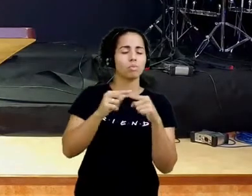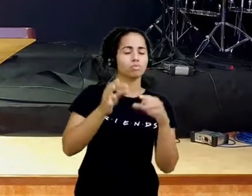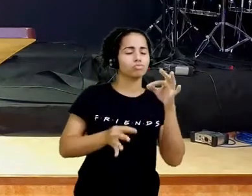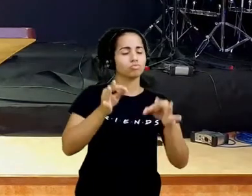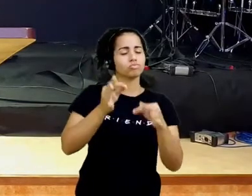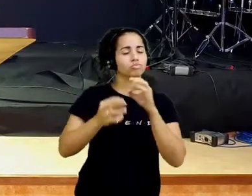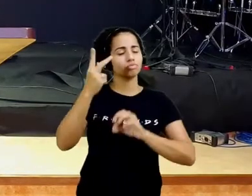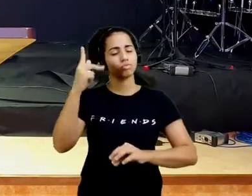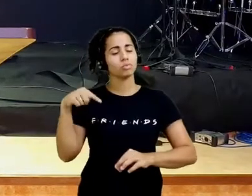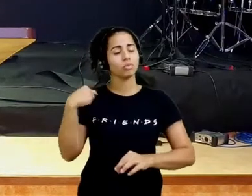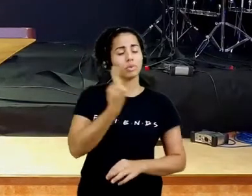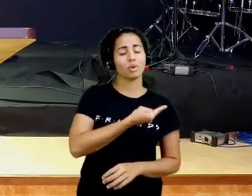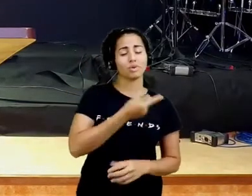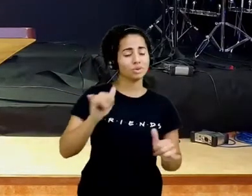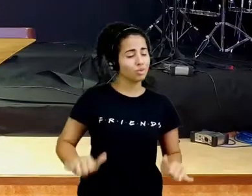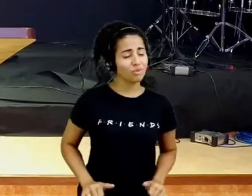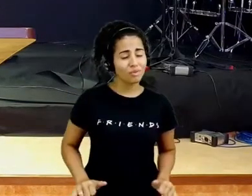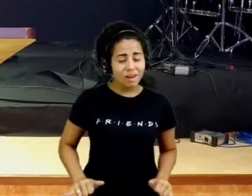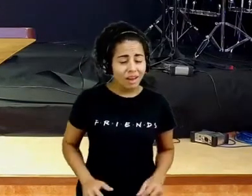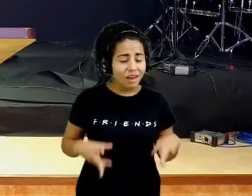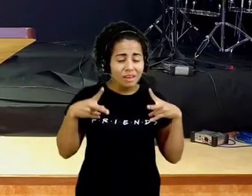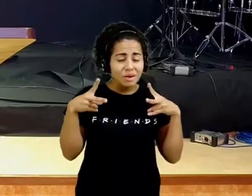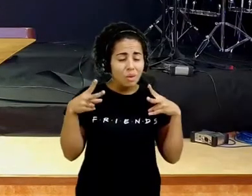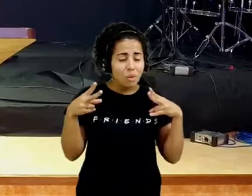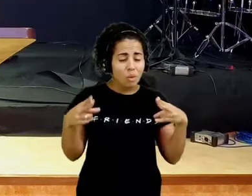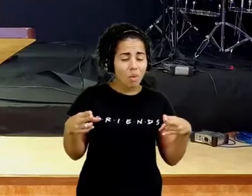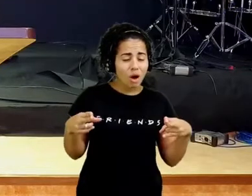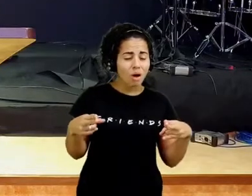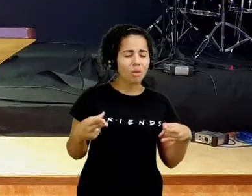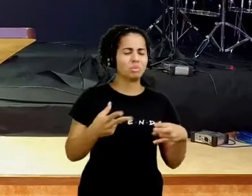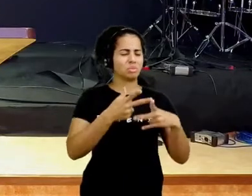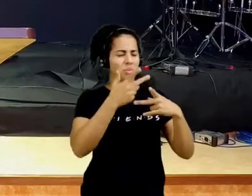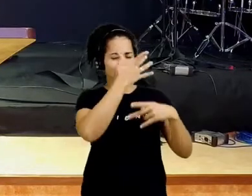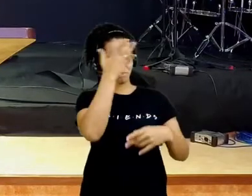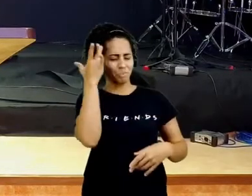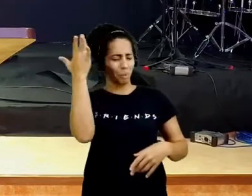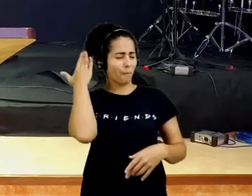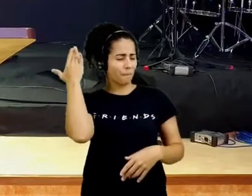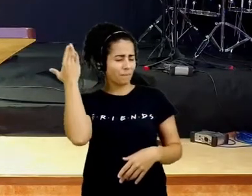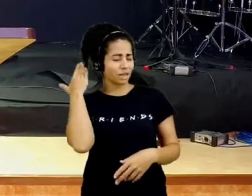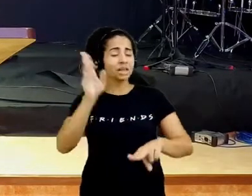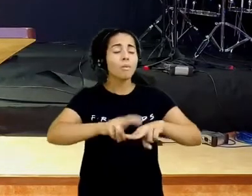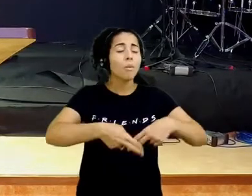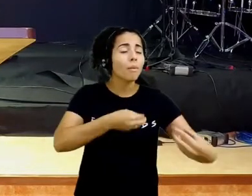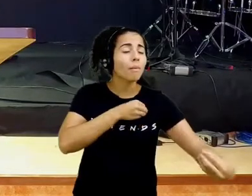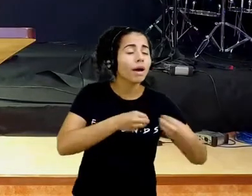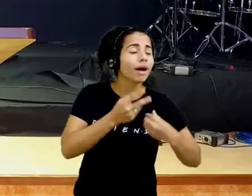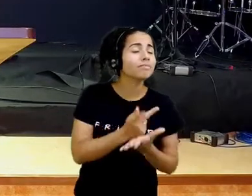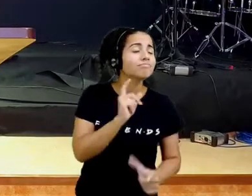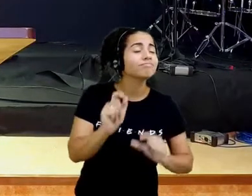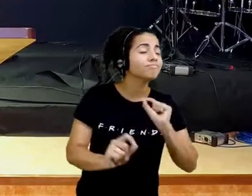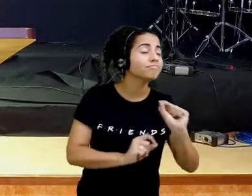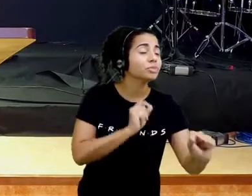para não sofrermos circunstâncias semelhantes às dos nossos antepassados, que por causa do pecado,